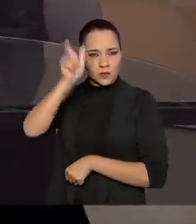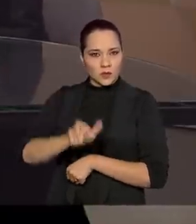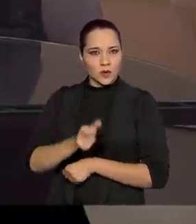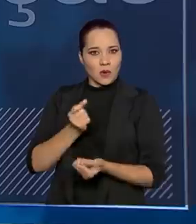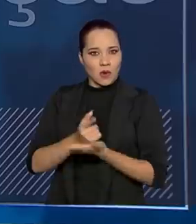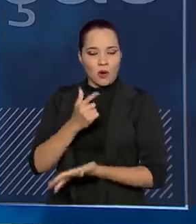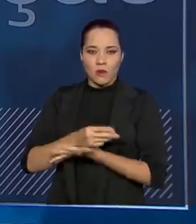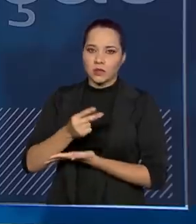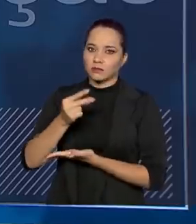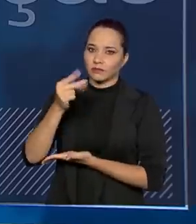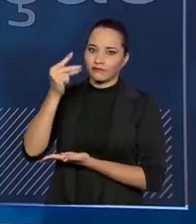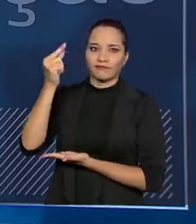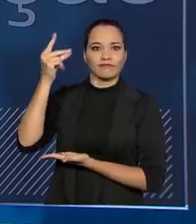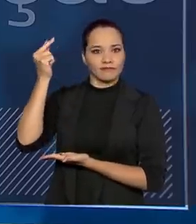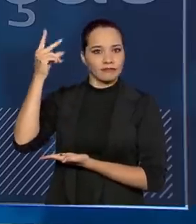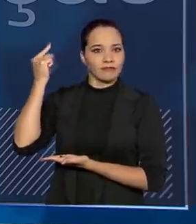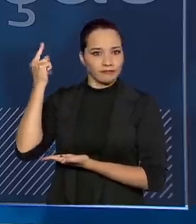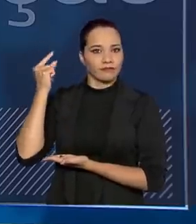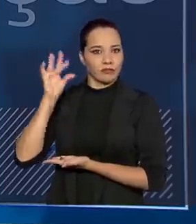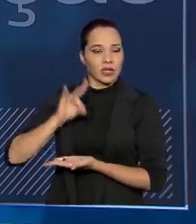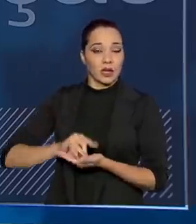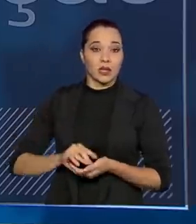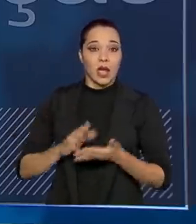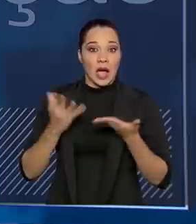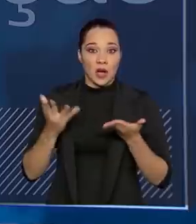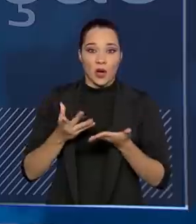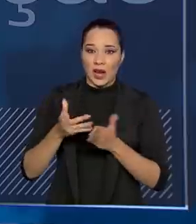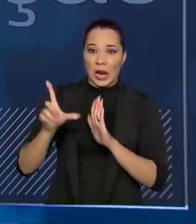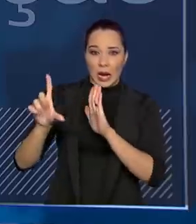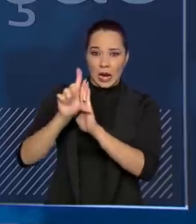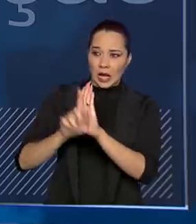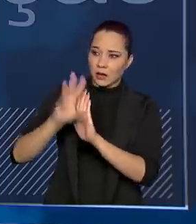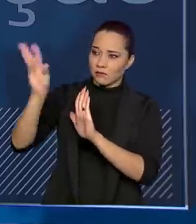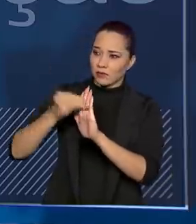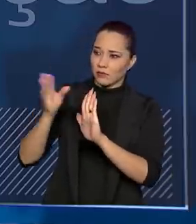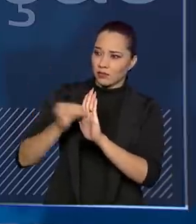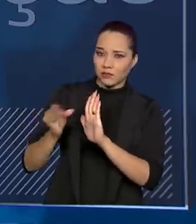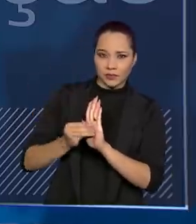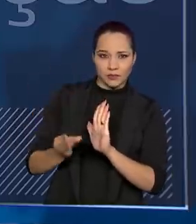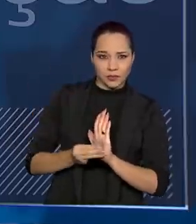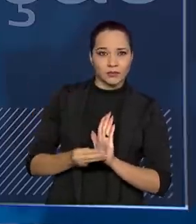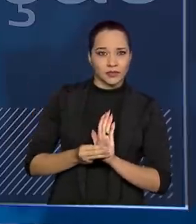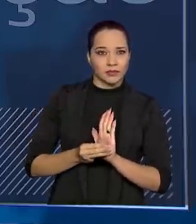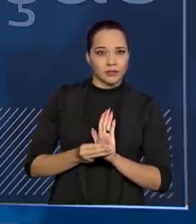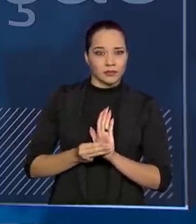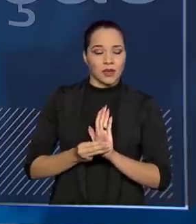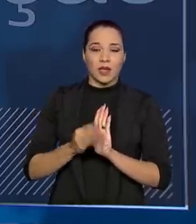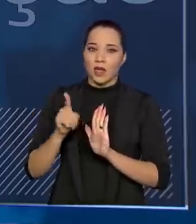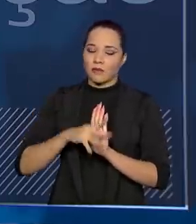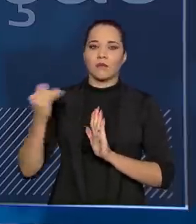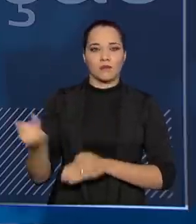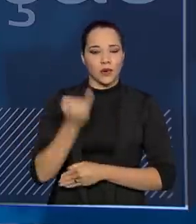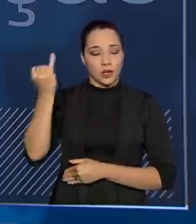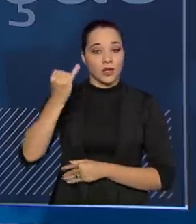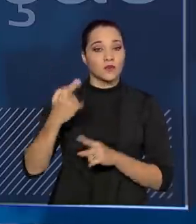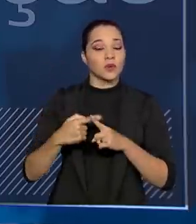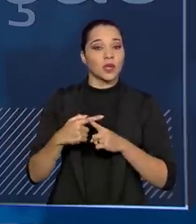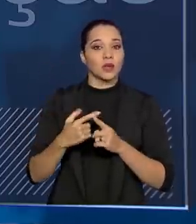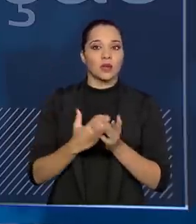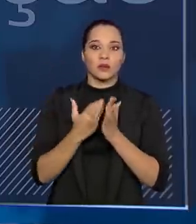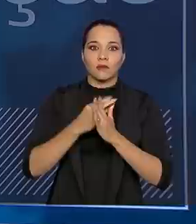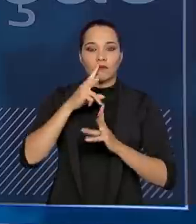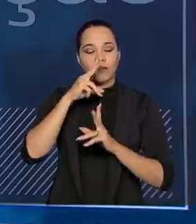Assim, isso é um fato. Agora, você codificá-lo, esse foi um passo que eu acho que foi muito importante. Por quê? Porque você reforça